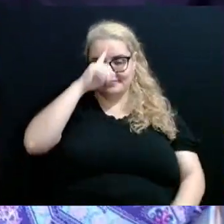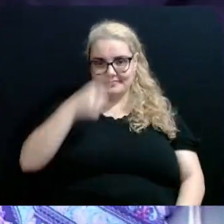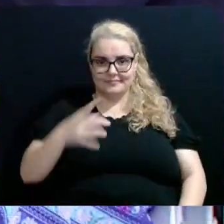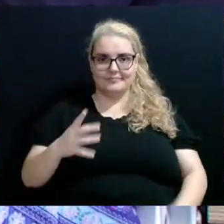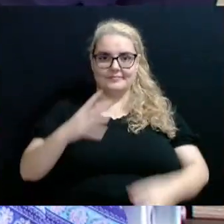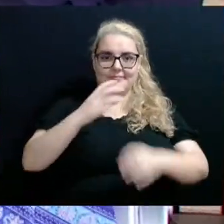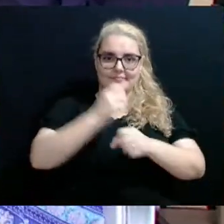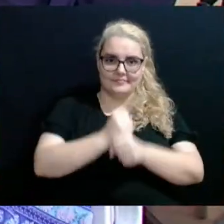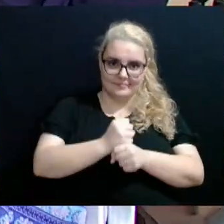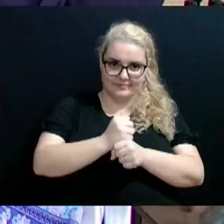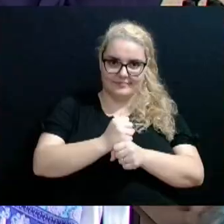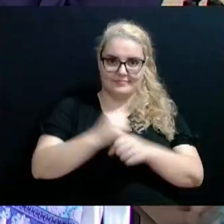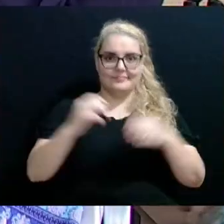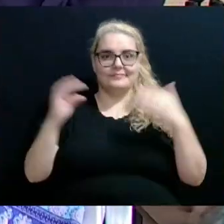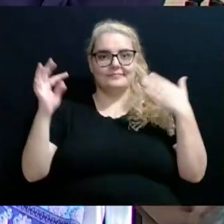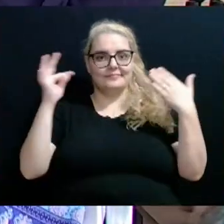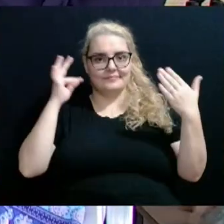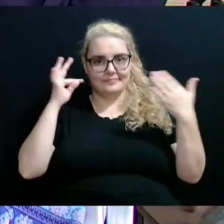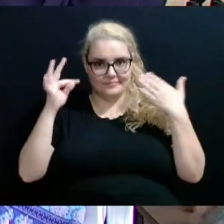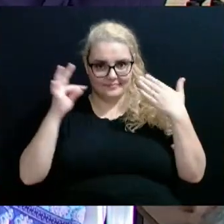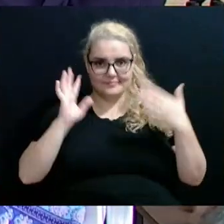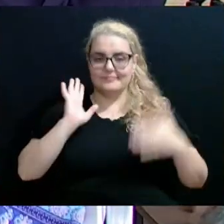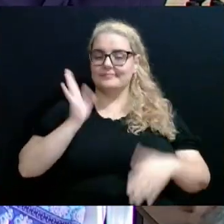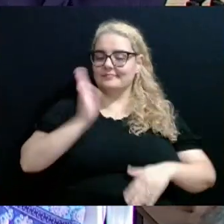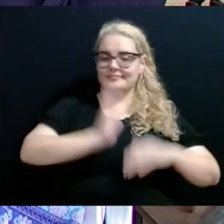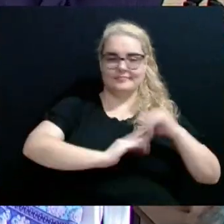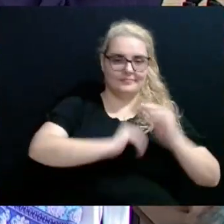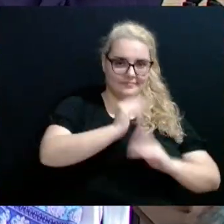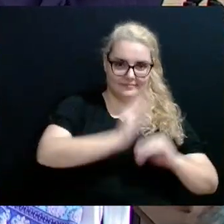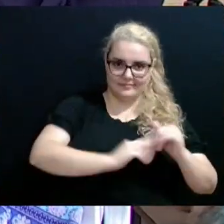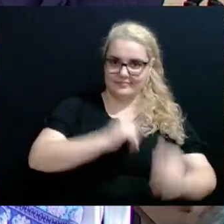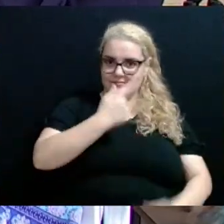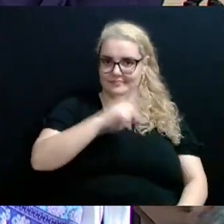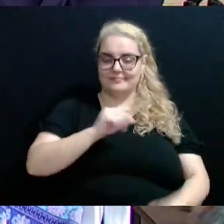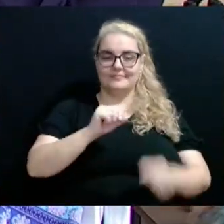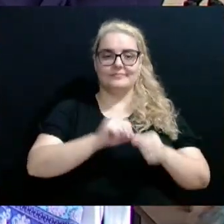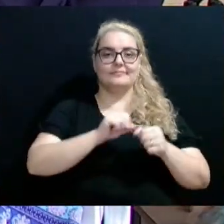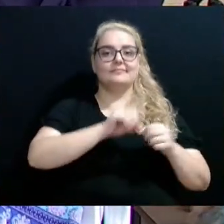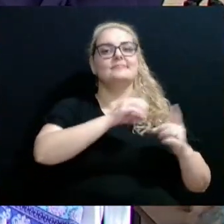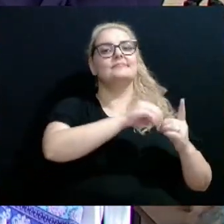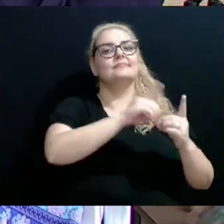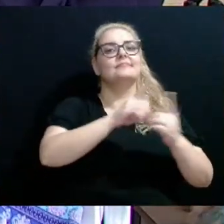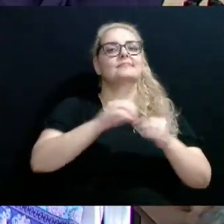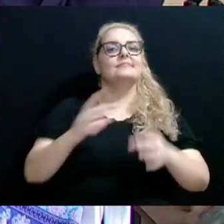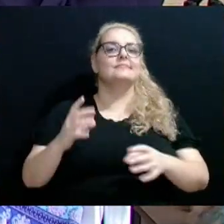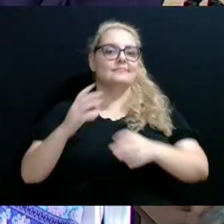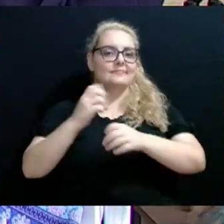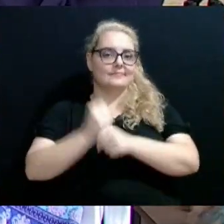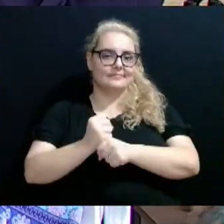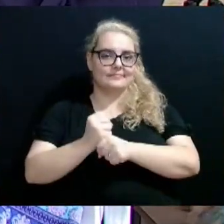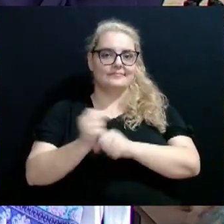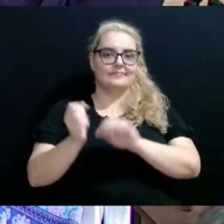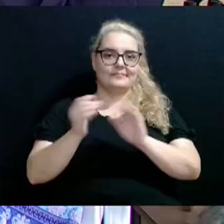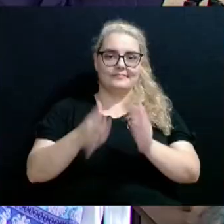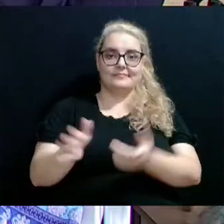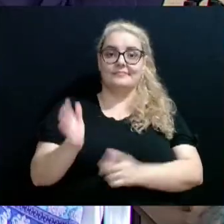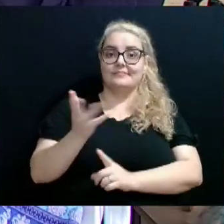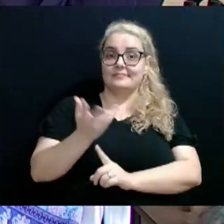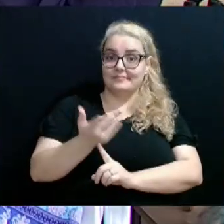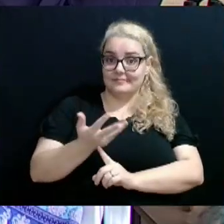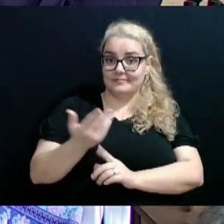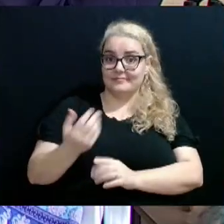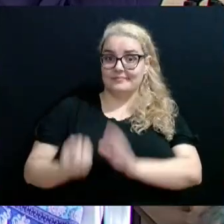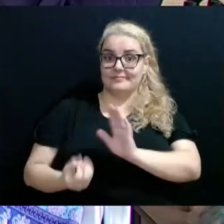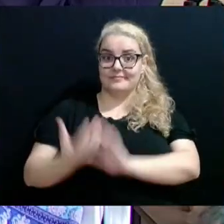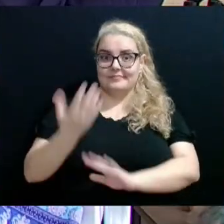a terapia, que já é uma profissão, já faz atendimento, a também produzir as velas. Caroline,